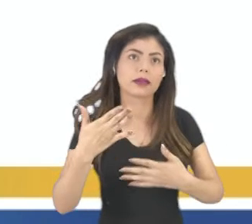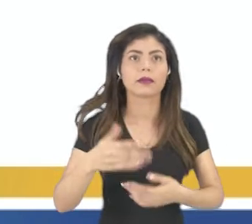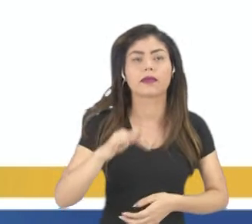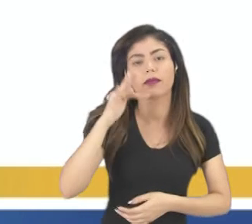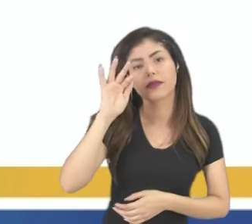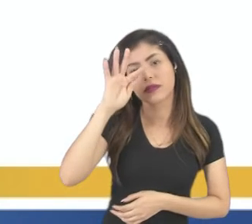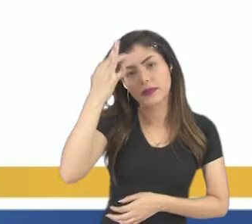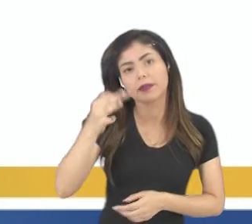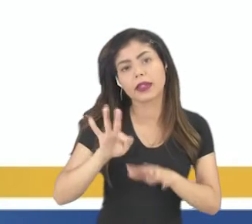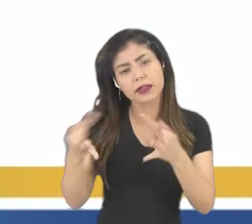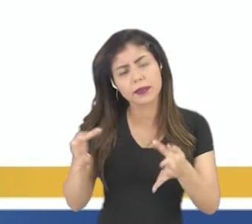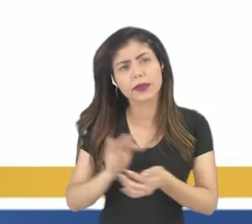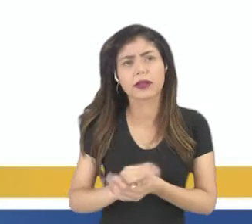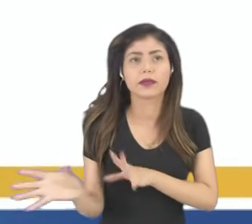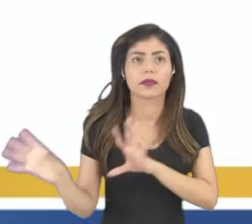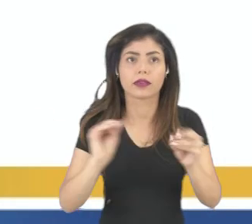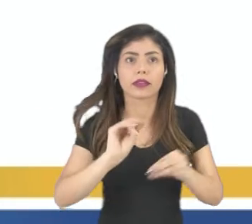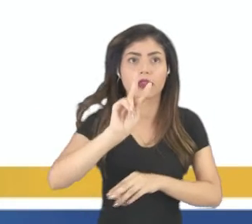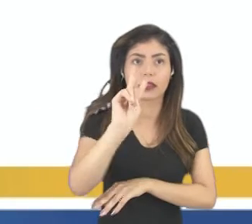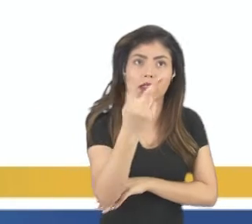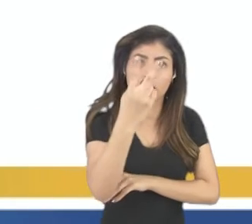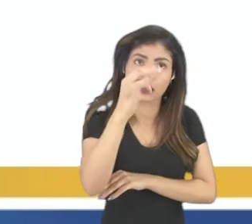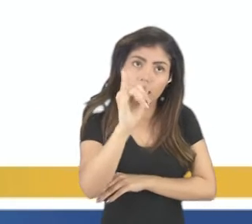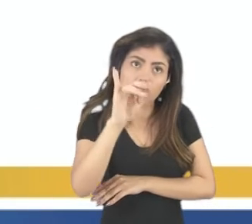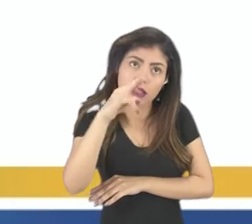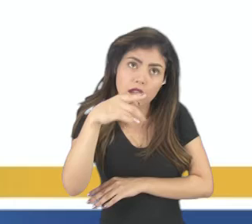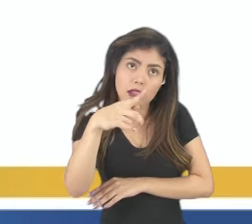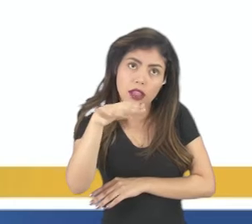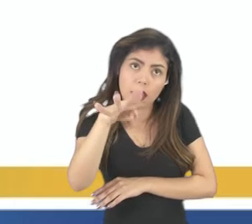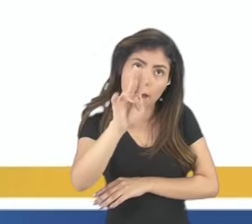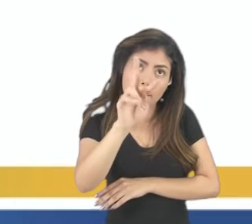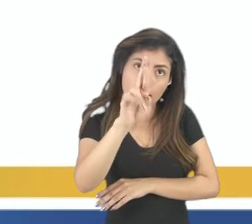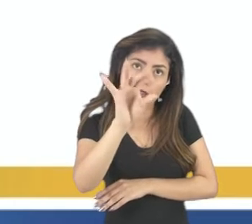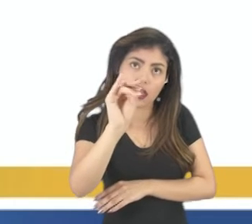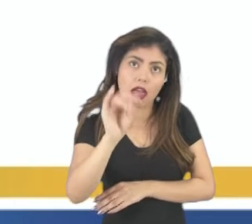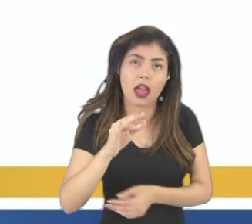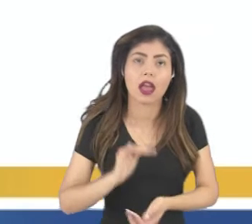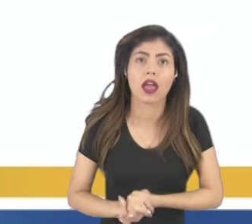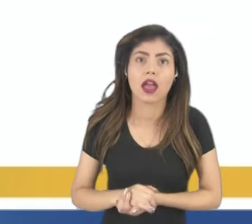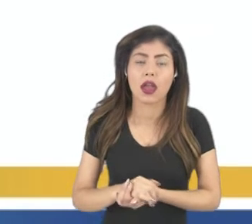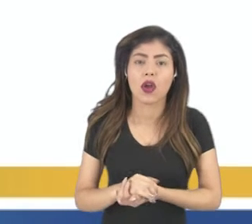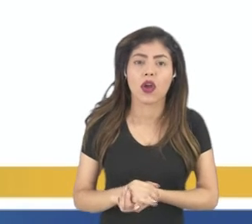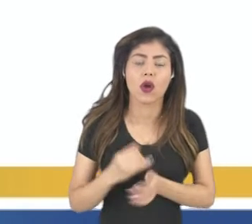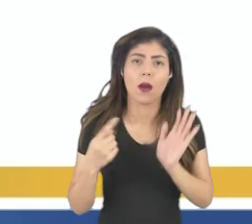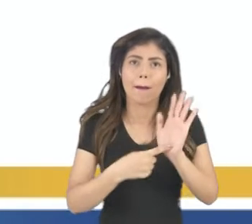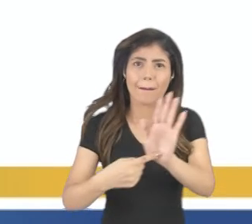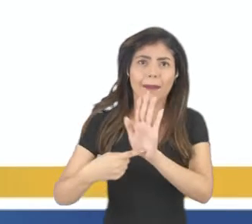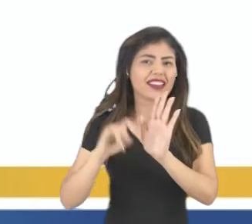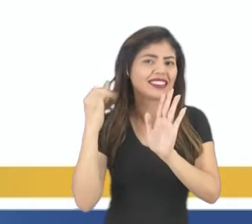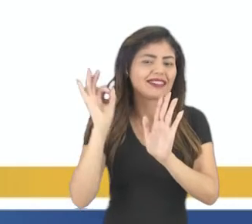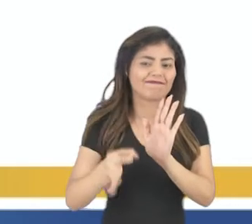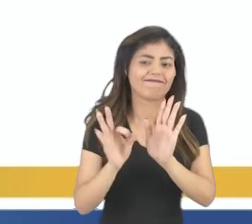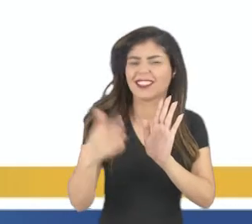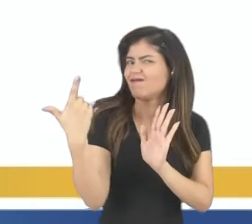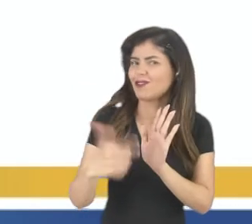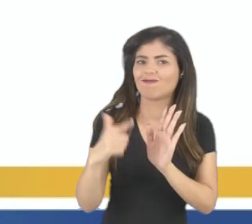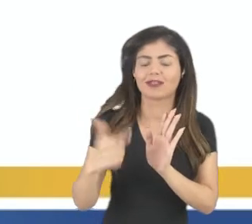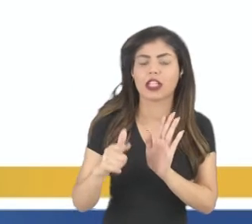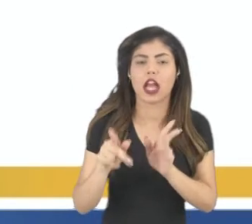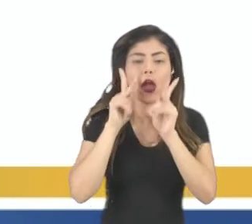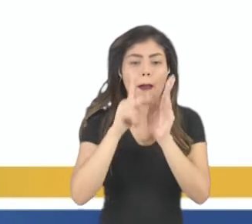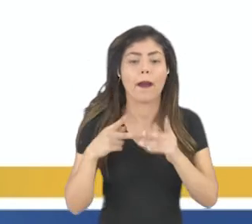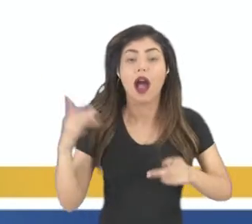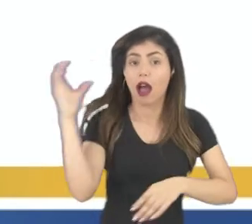para se compreender a física quântica e fecha com Aizemberg que é aquele que falou do princípio da incerteza que não era possível determinar